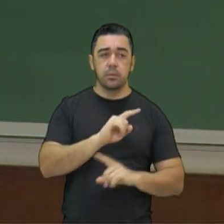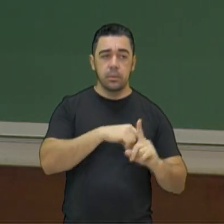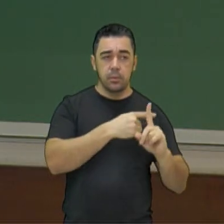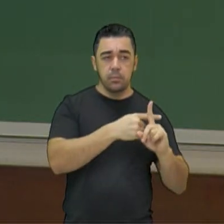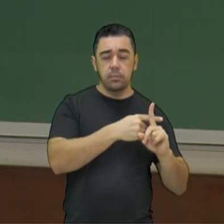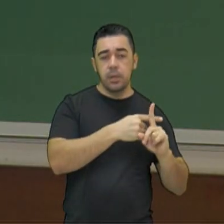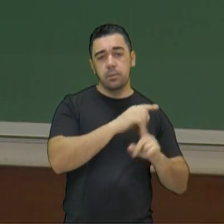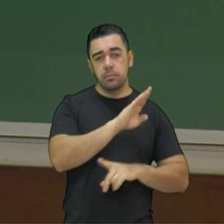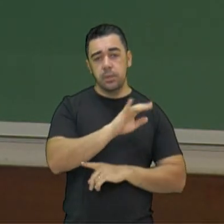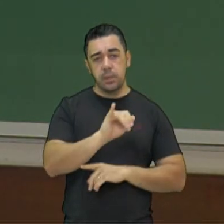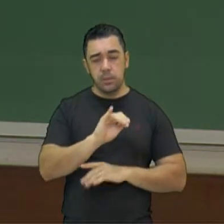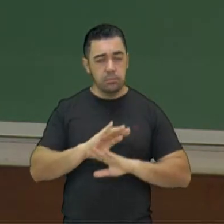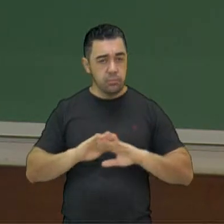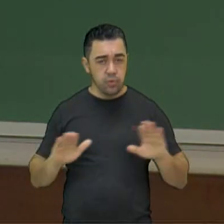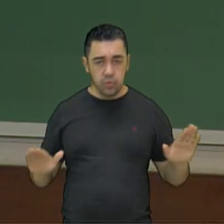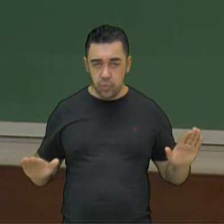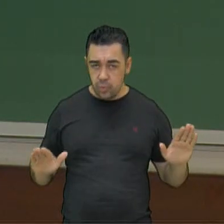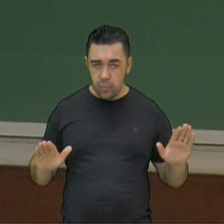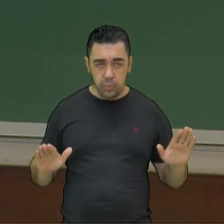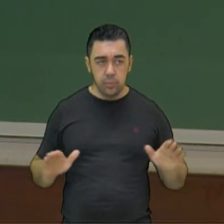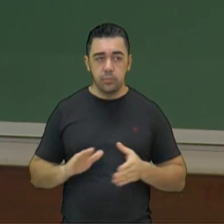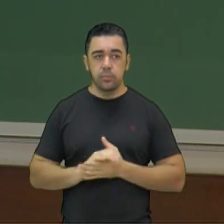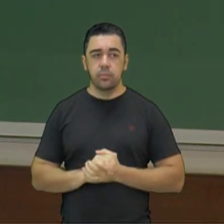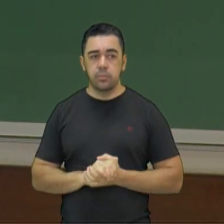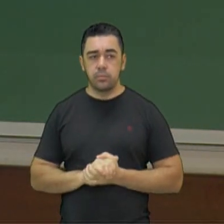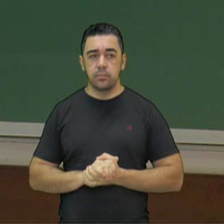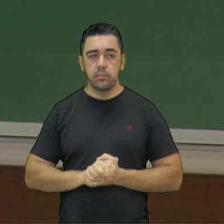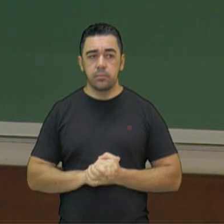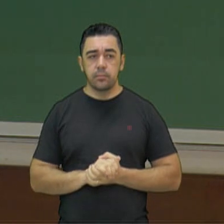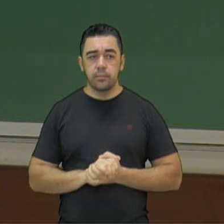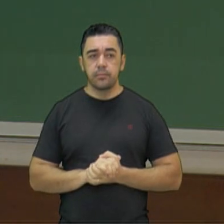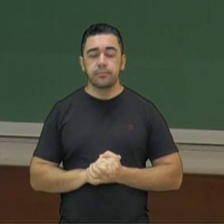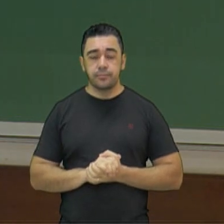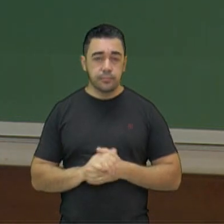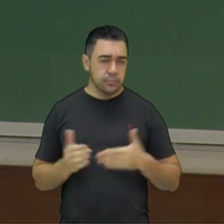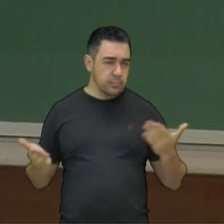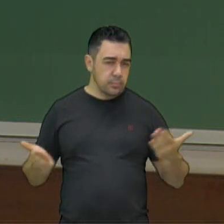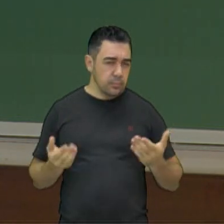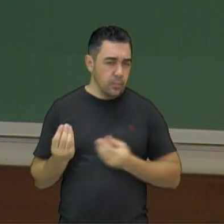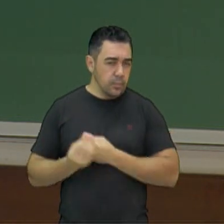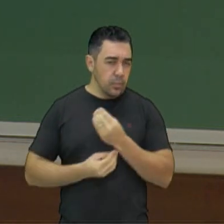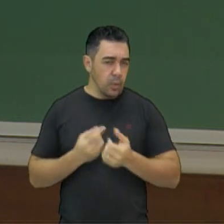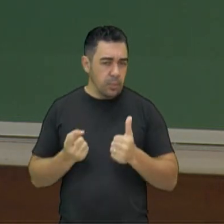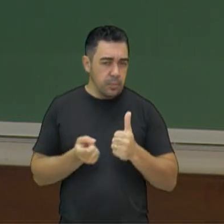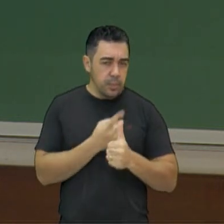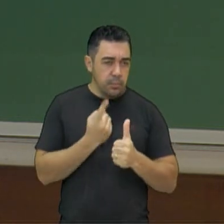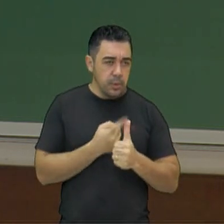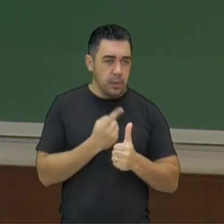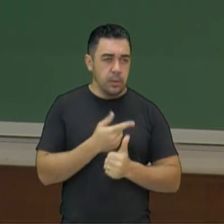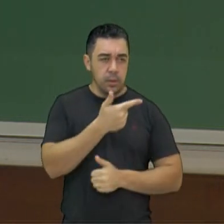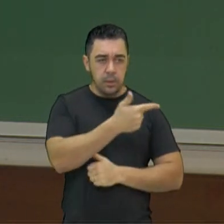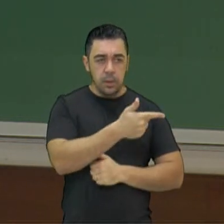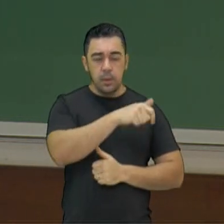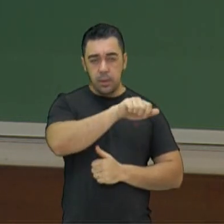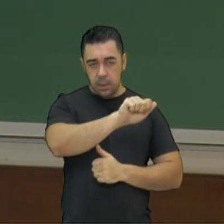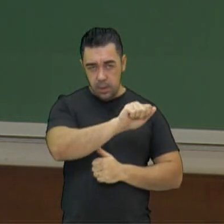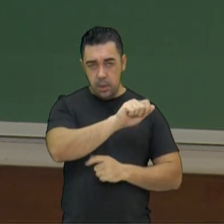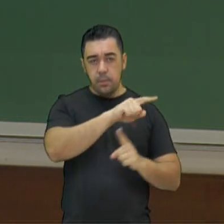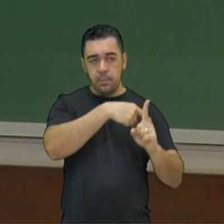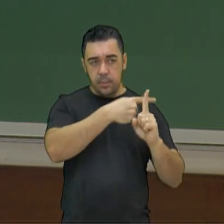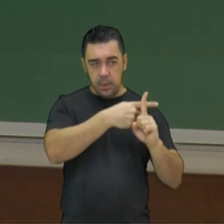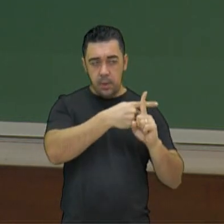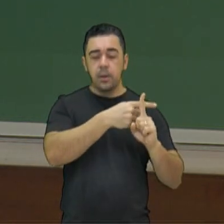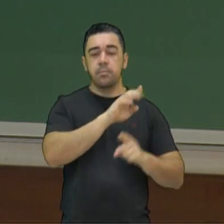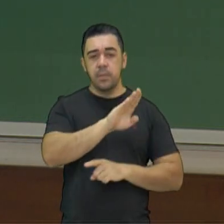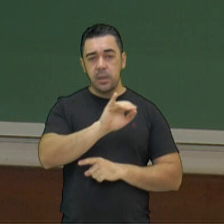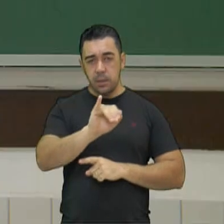fico com um b só, acompanhado do i. Então, como é que ficou meu primeiro membro? 3a